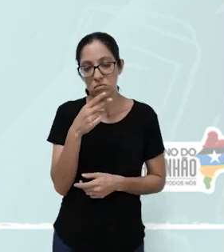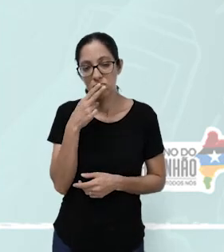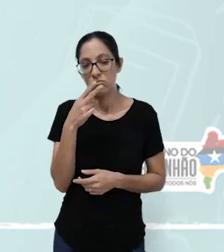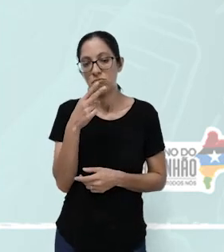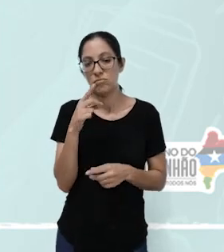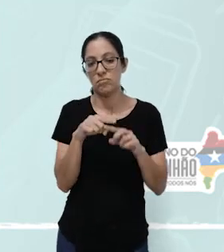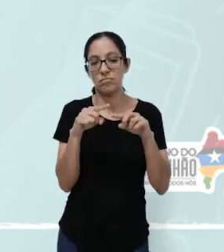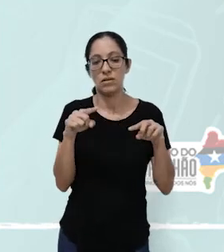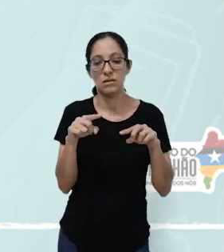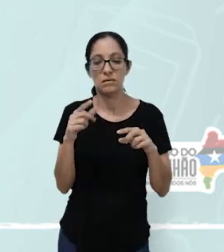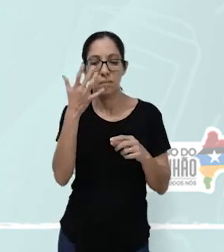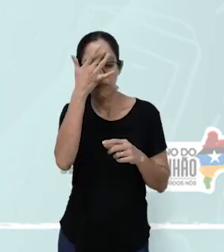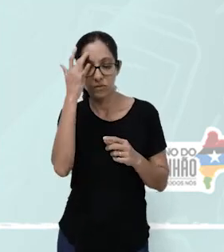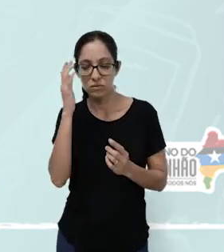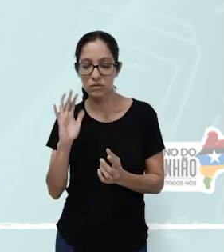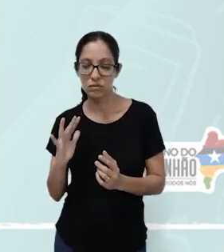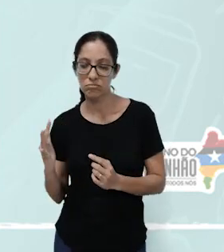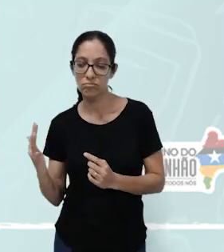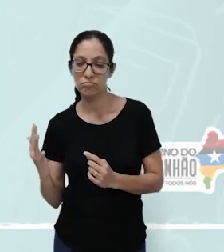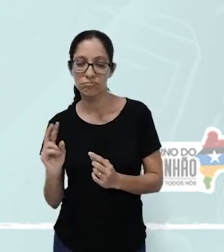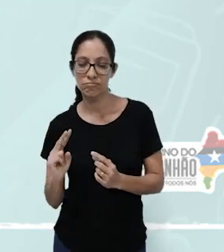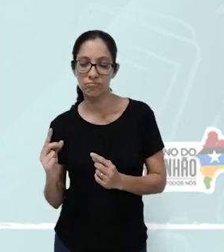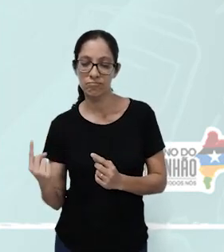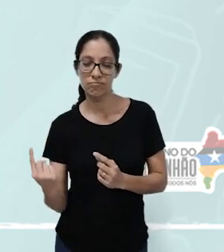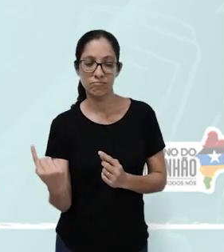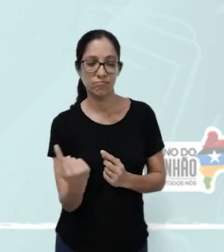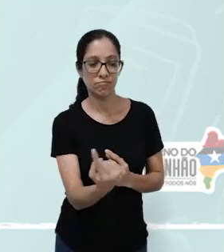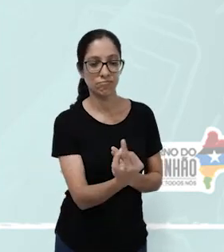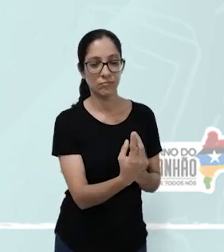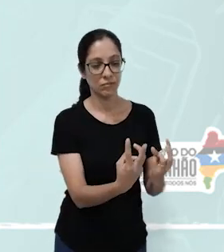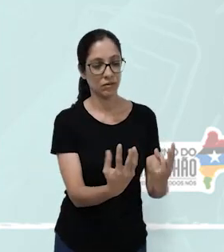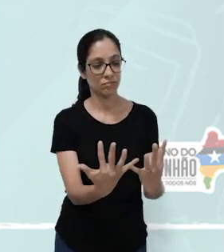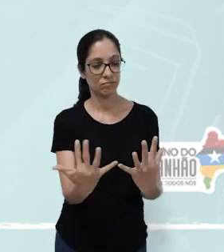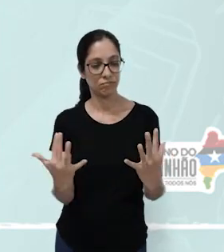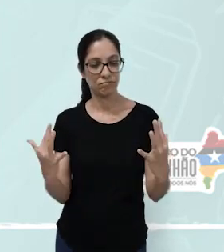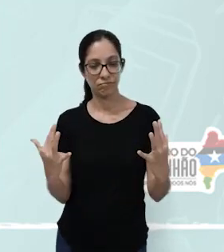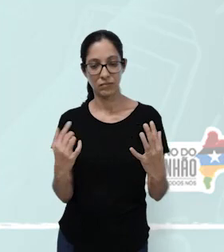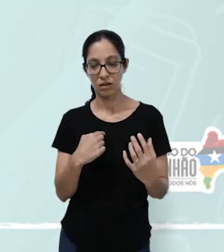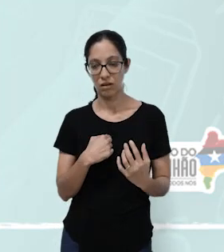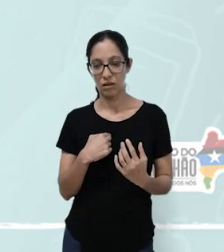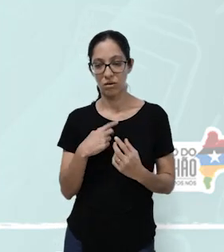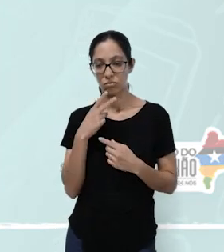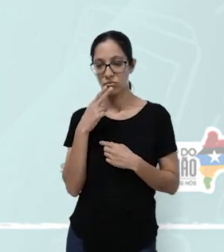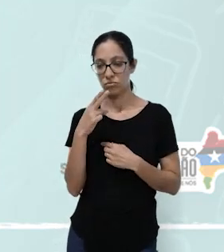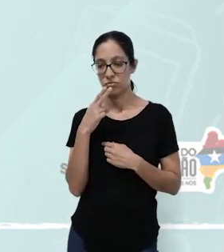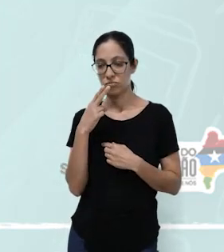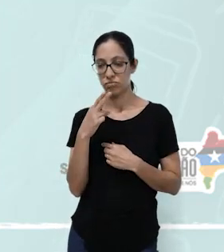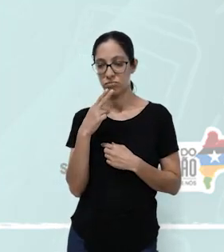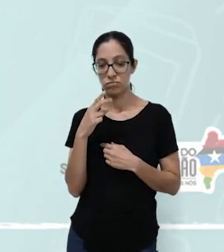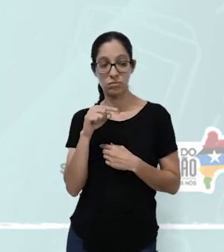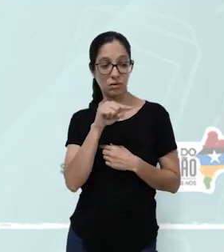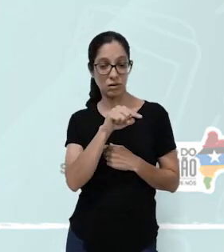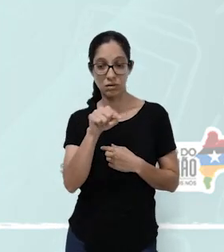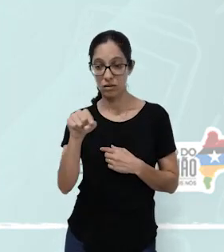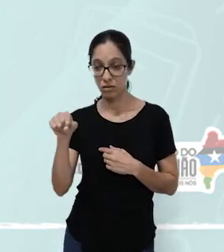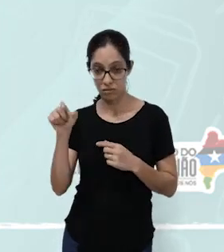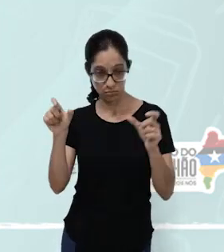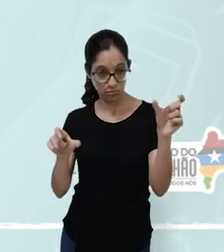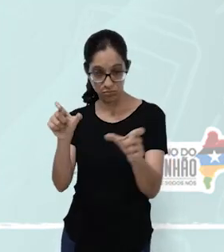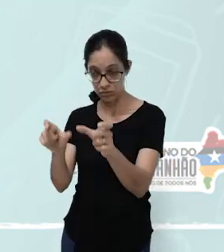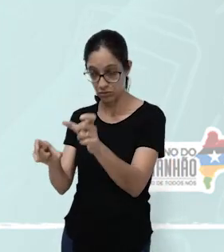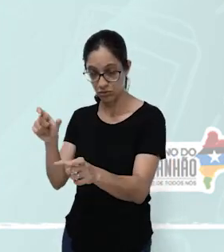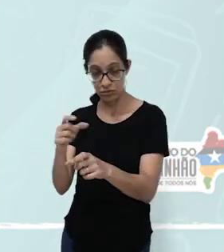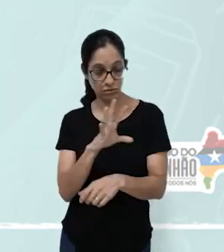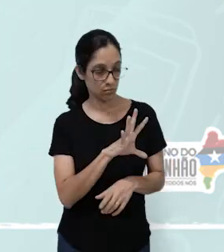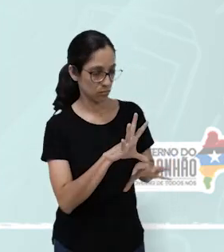também as pessoas que têm o acesso de forma indireta a ele. O que eu estou querendo falar com isso aqui? É aquele indivíduo que é um